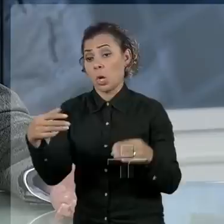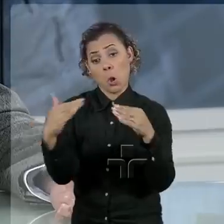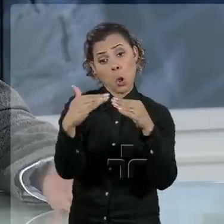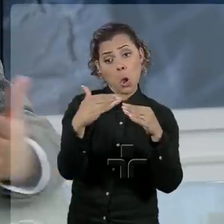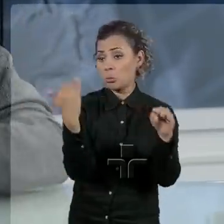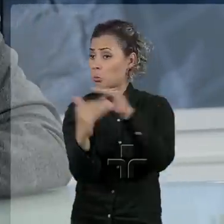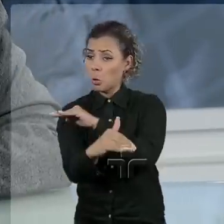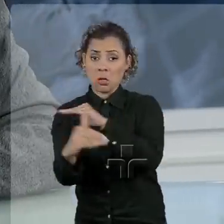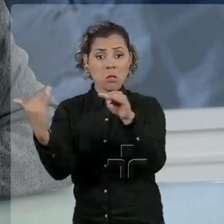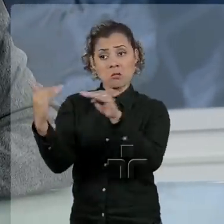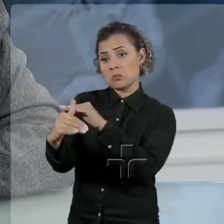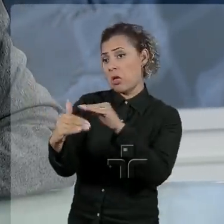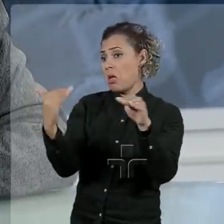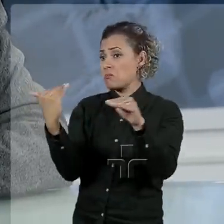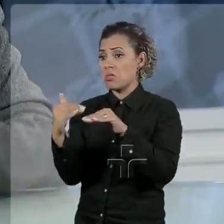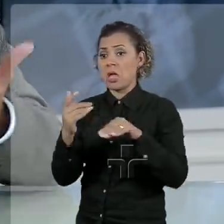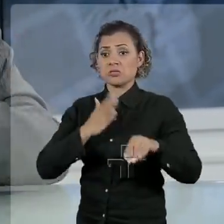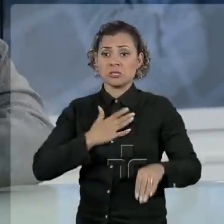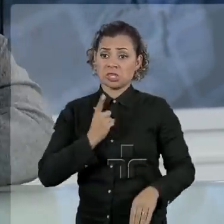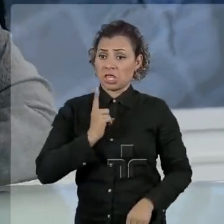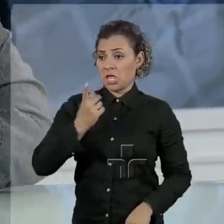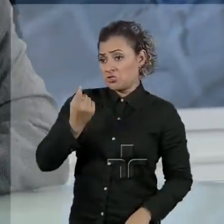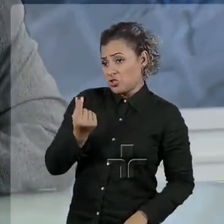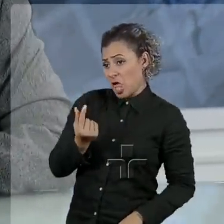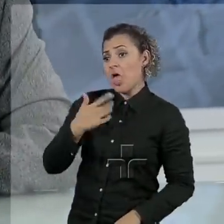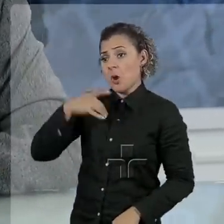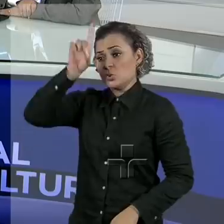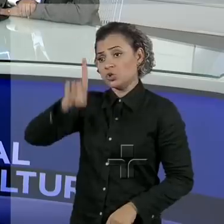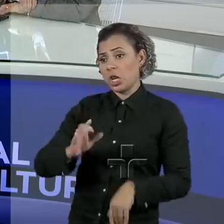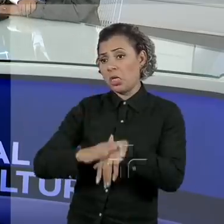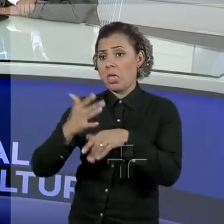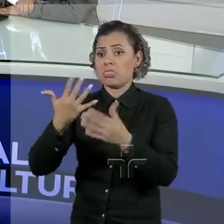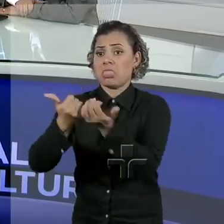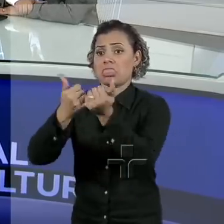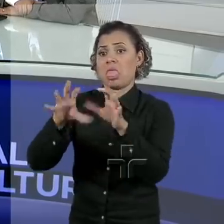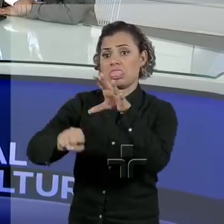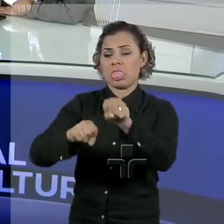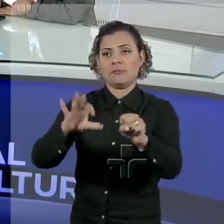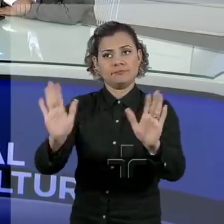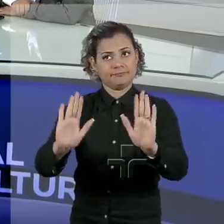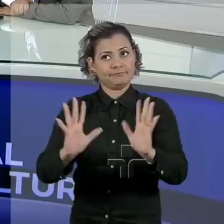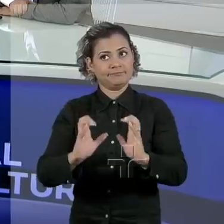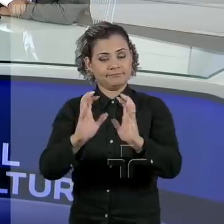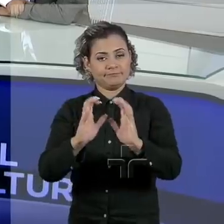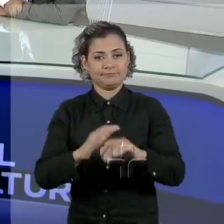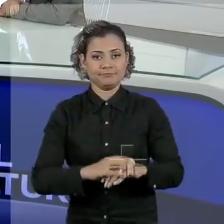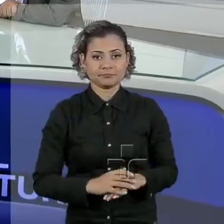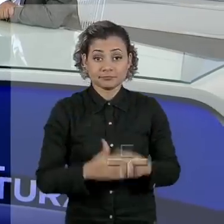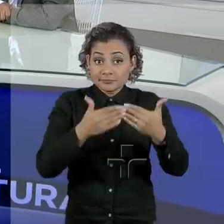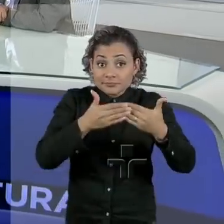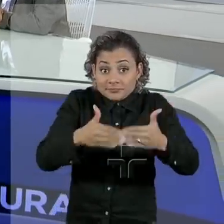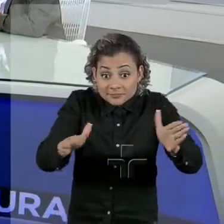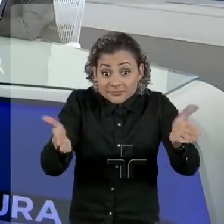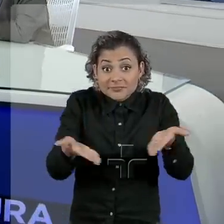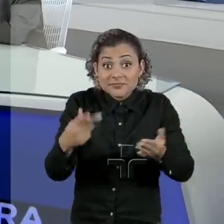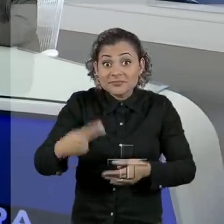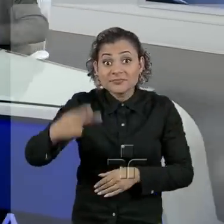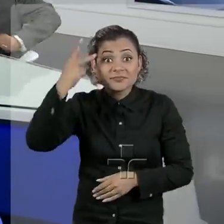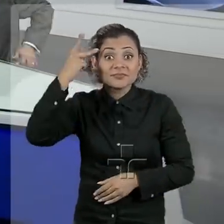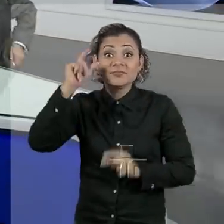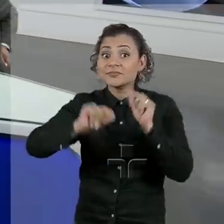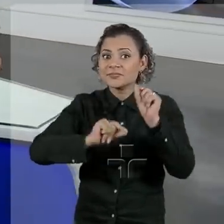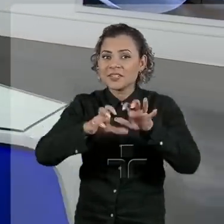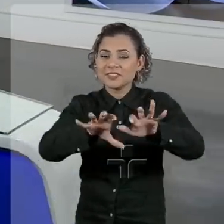ganhou o dinheiro sozinho, o outro vai dizer que tem direito. Aí complica. Bom, foi inaugurada agora há pouco, em São Paulo,